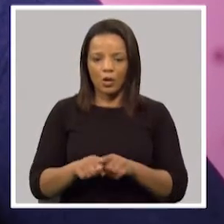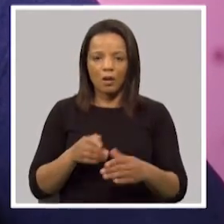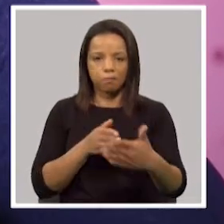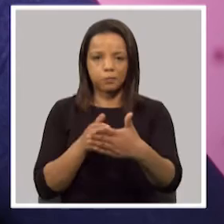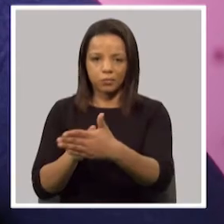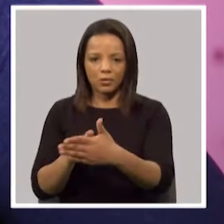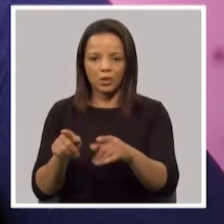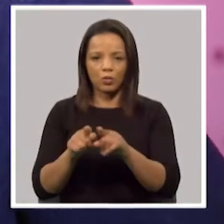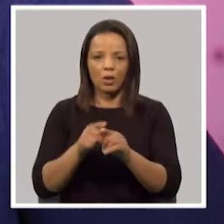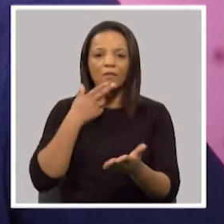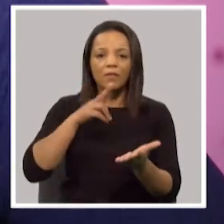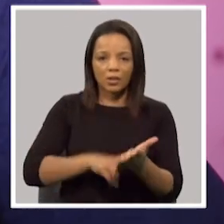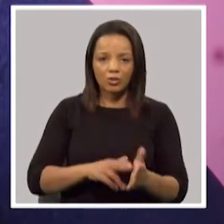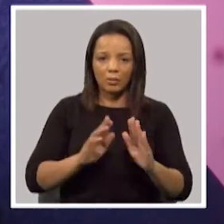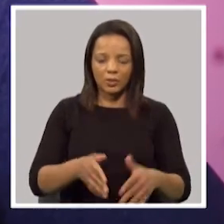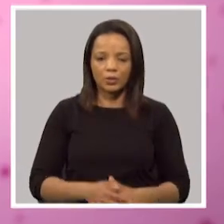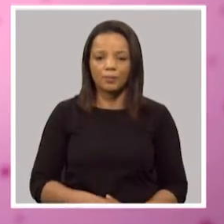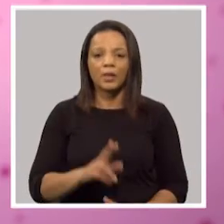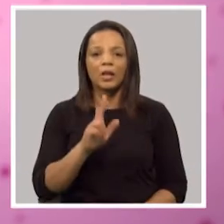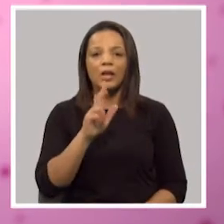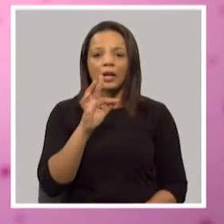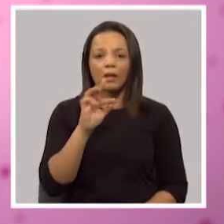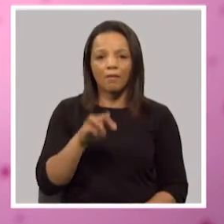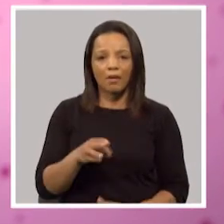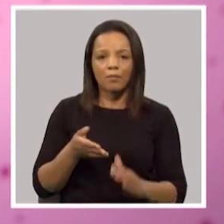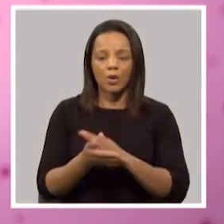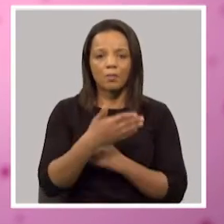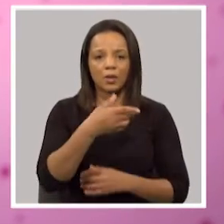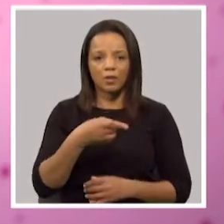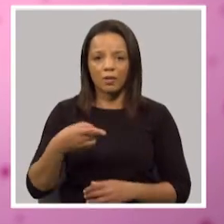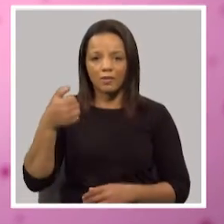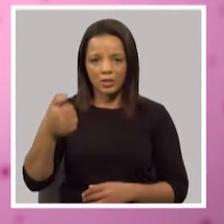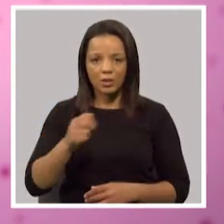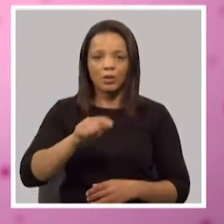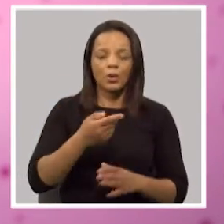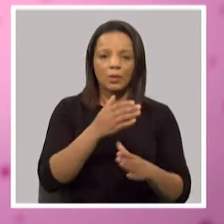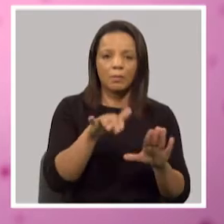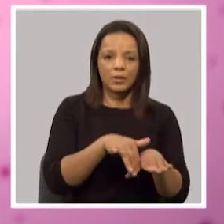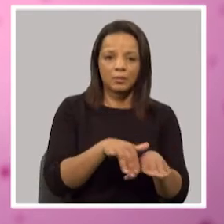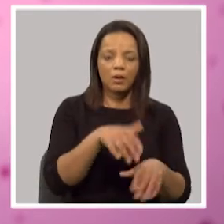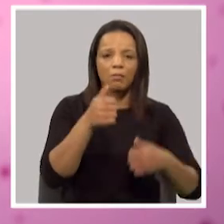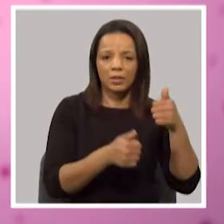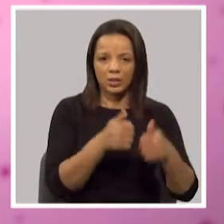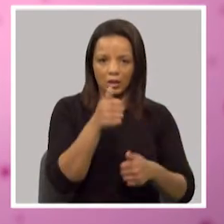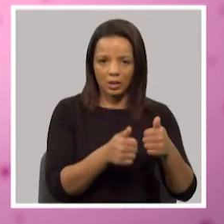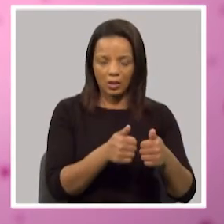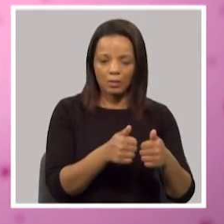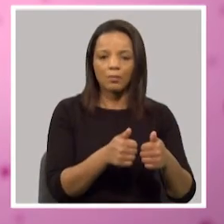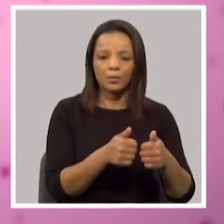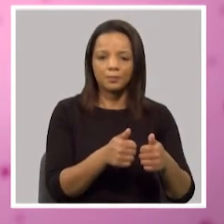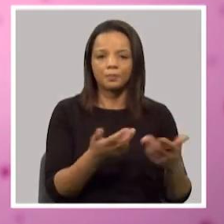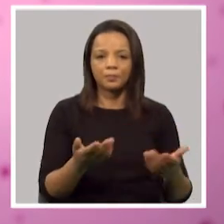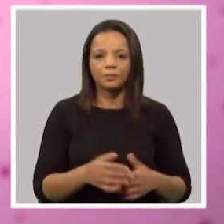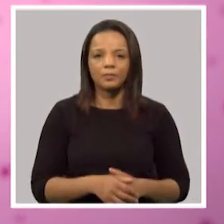essa barreira que impede de sermos autênticos. Entraste na RFM em 1995, depois de teres participado num passatempo